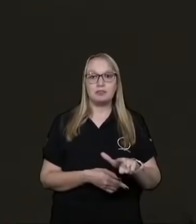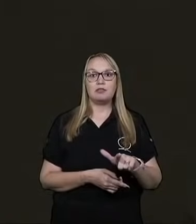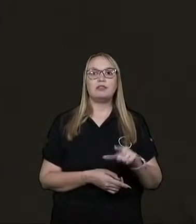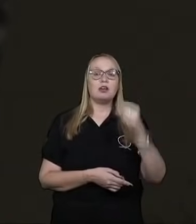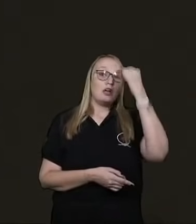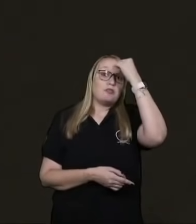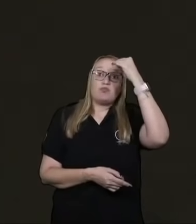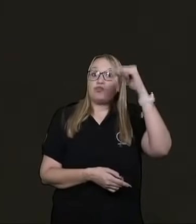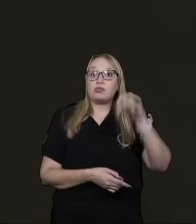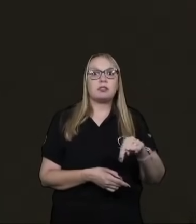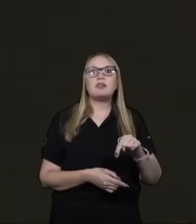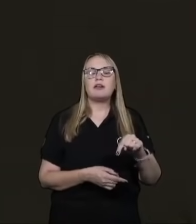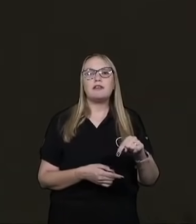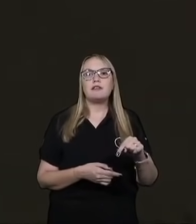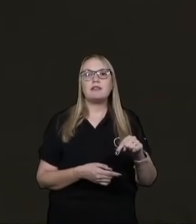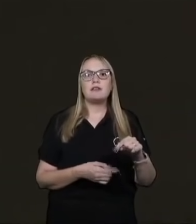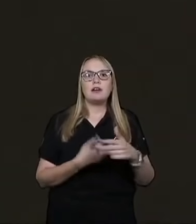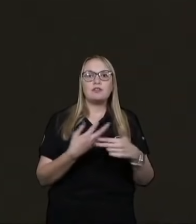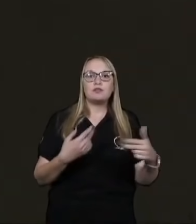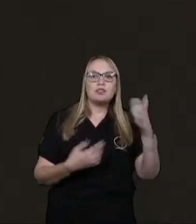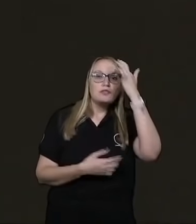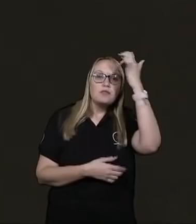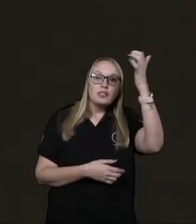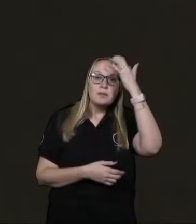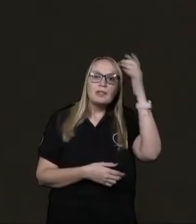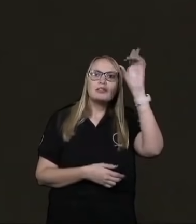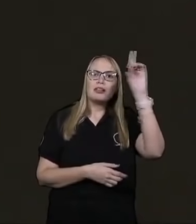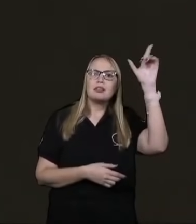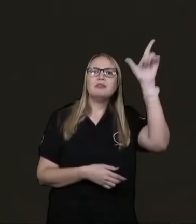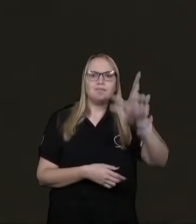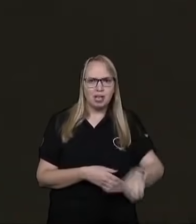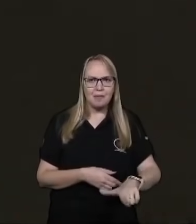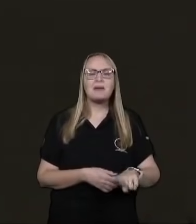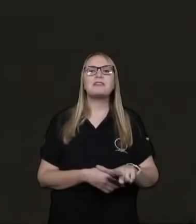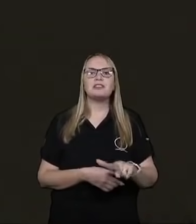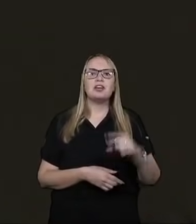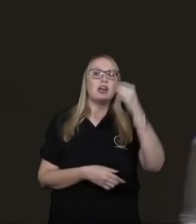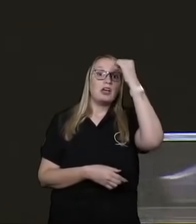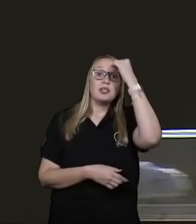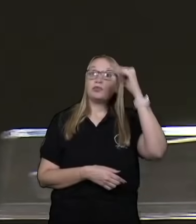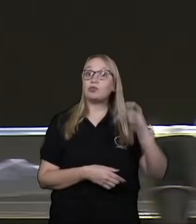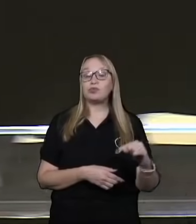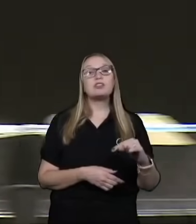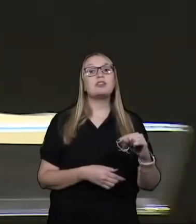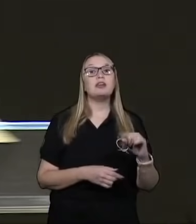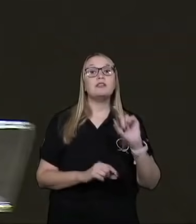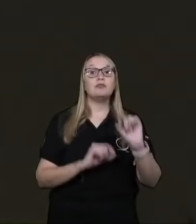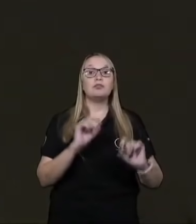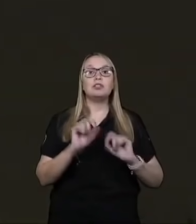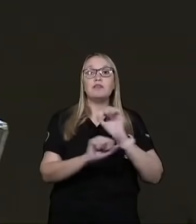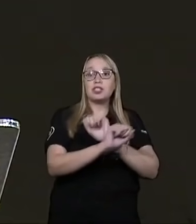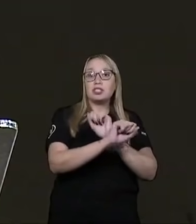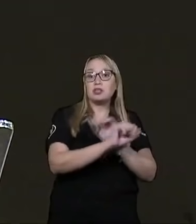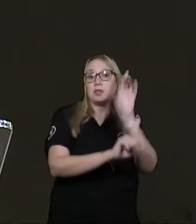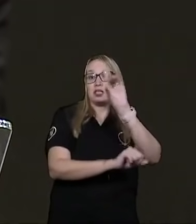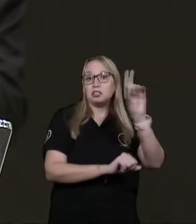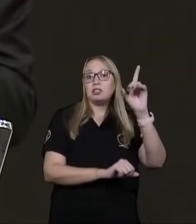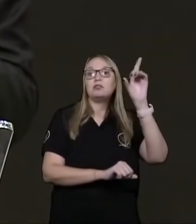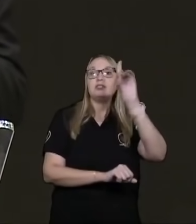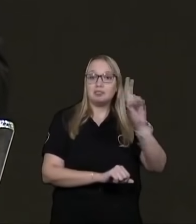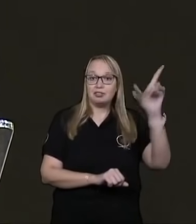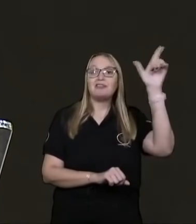eu não sei o que que você pensa e eu não sei o que que você espera de